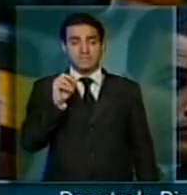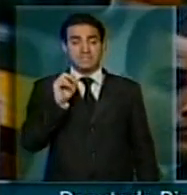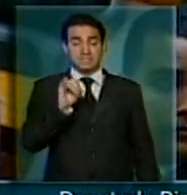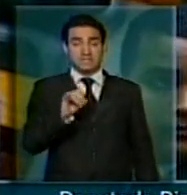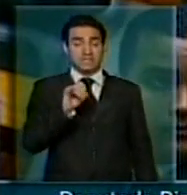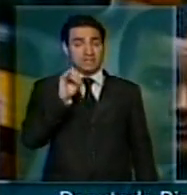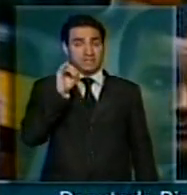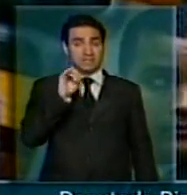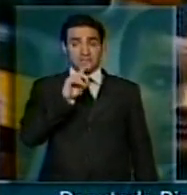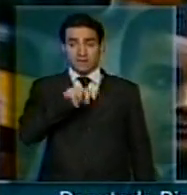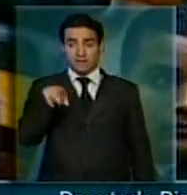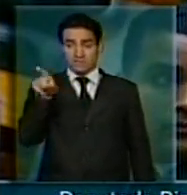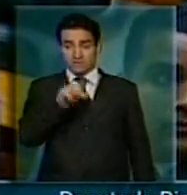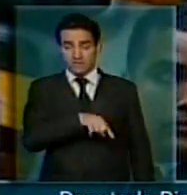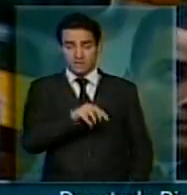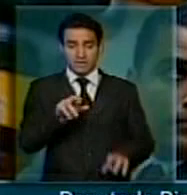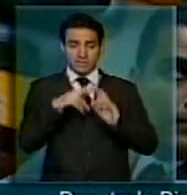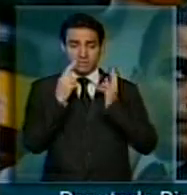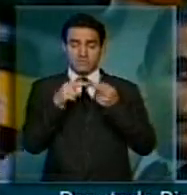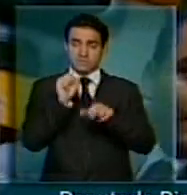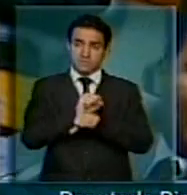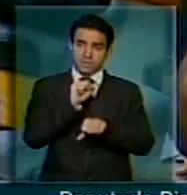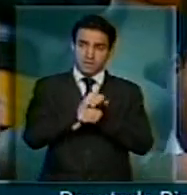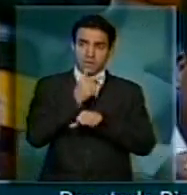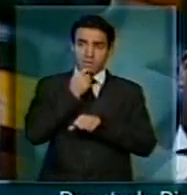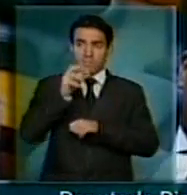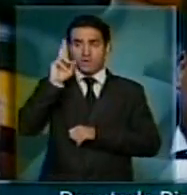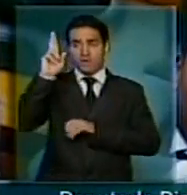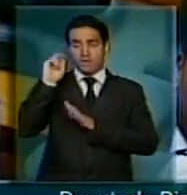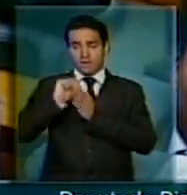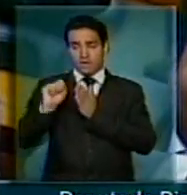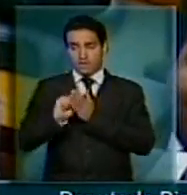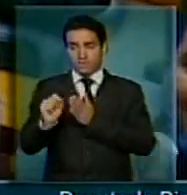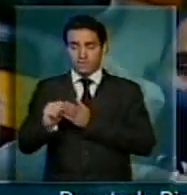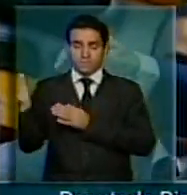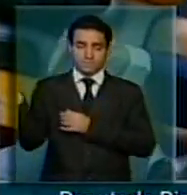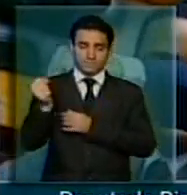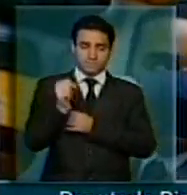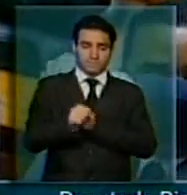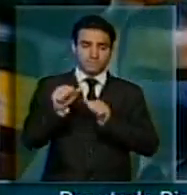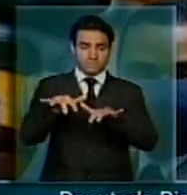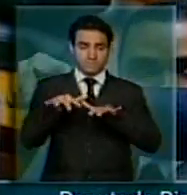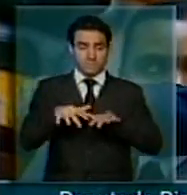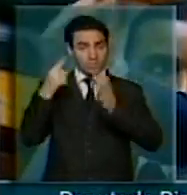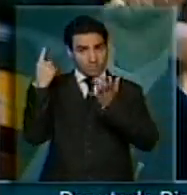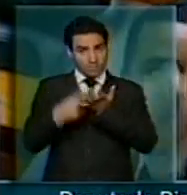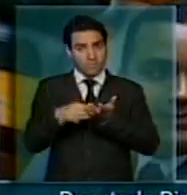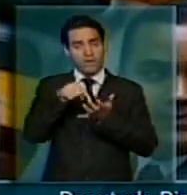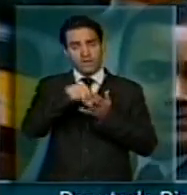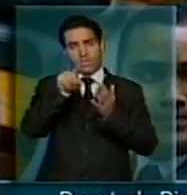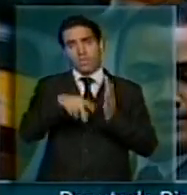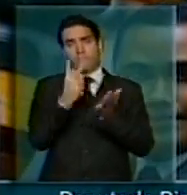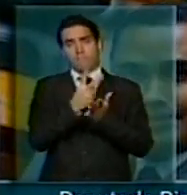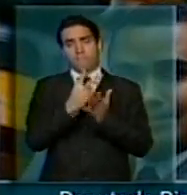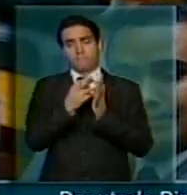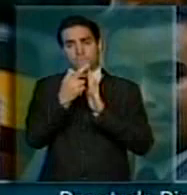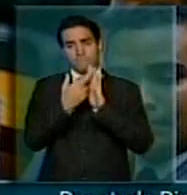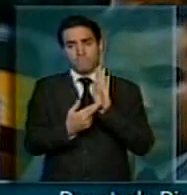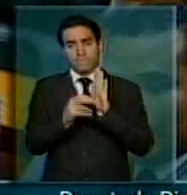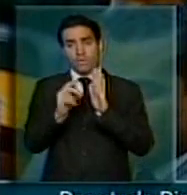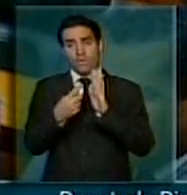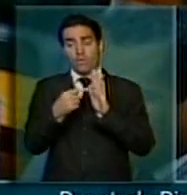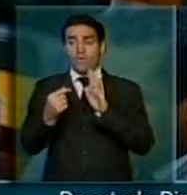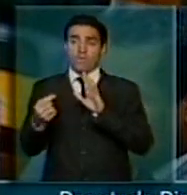Excelência suspender a sessão e aguardar que o relator venha ao plenário para confirmar o relatório já apresentado ou